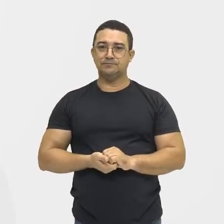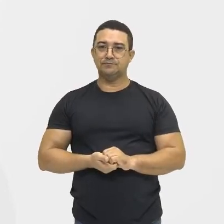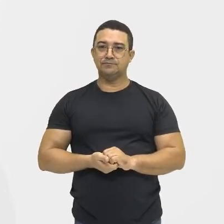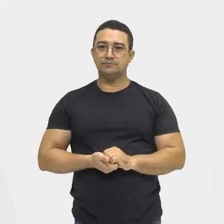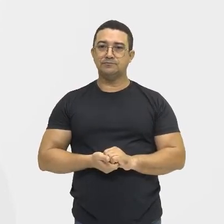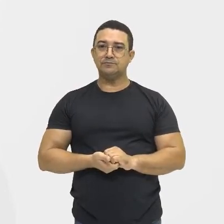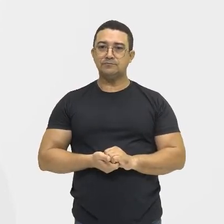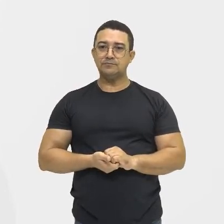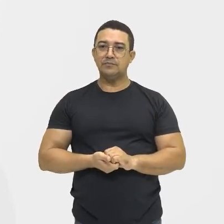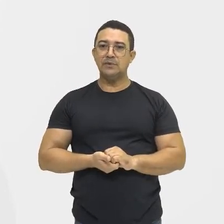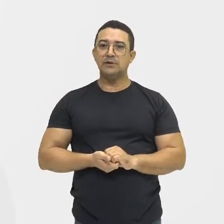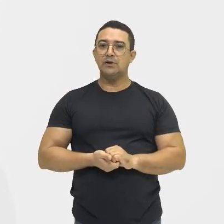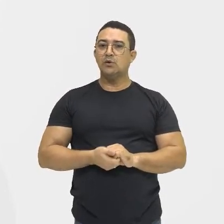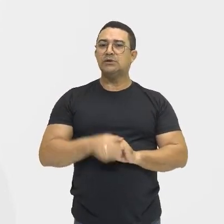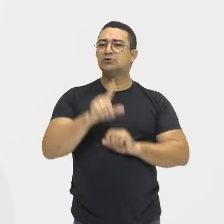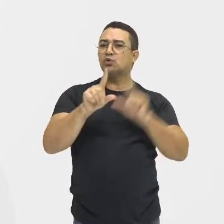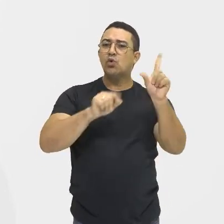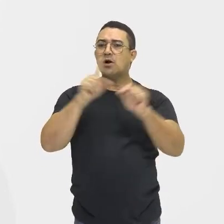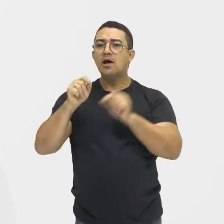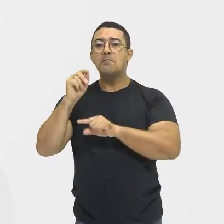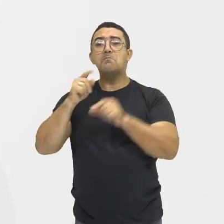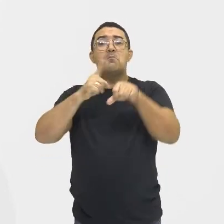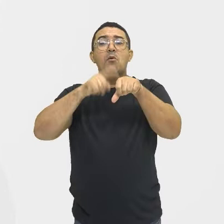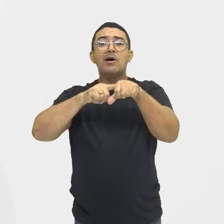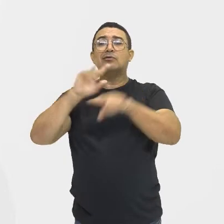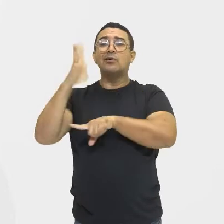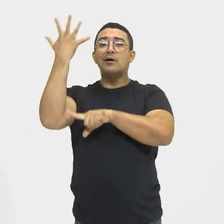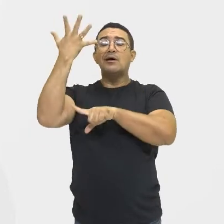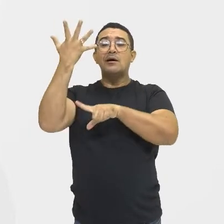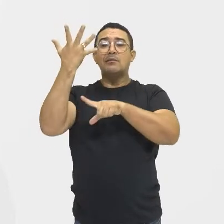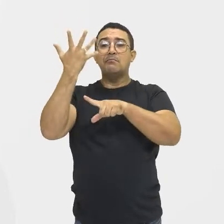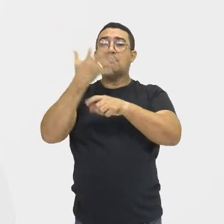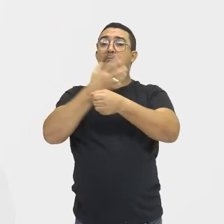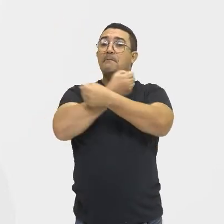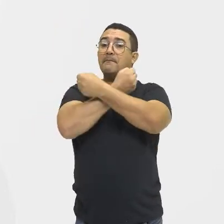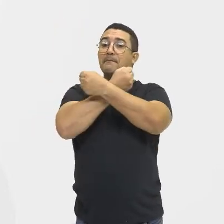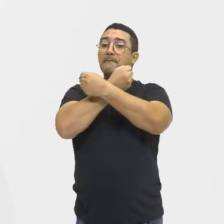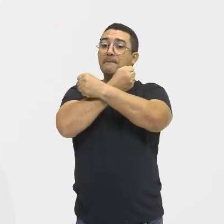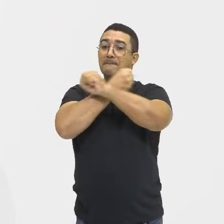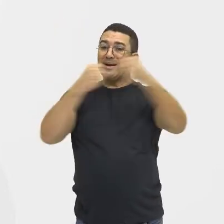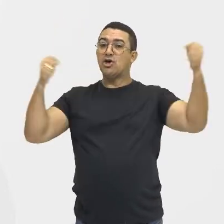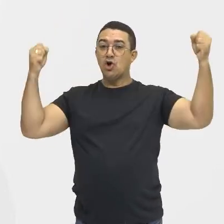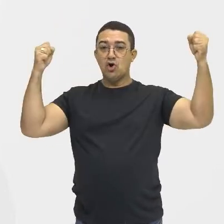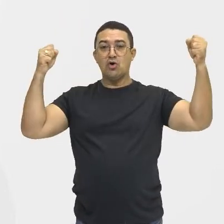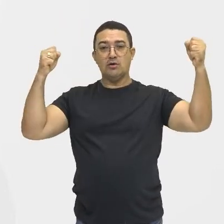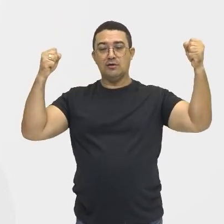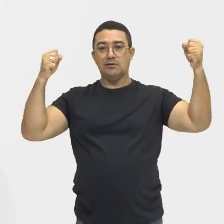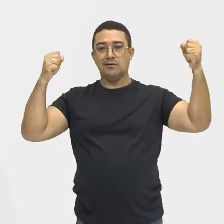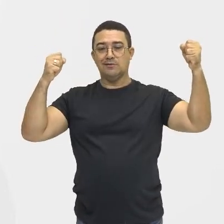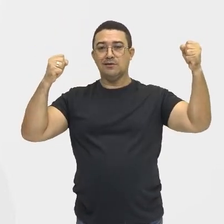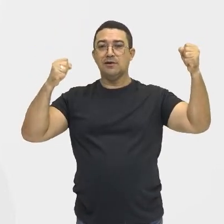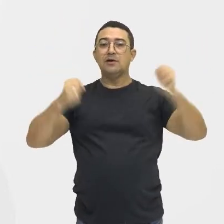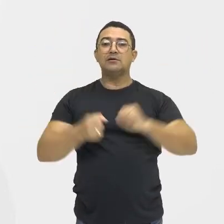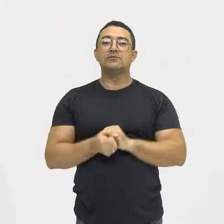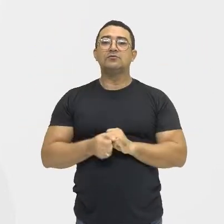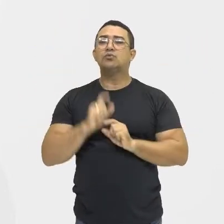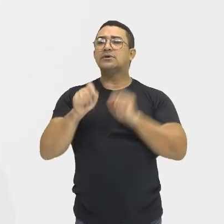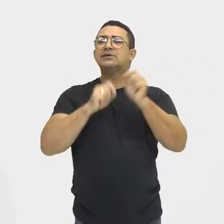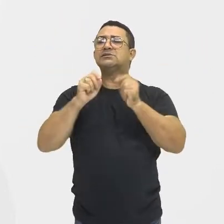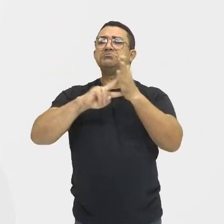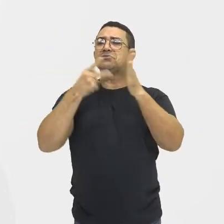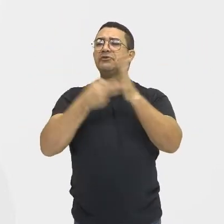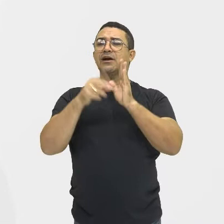maior intensidade dramática. A decoração em tropioli. O que é essa decoração em tropioli? É